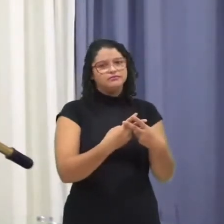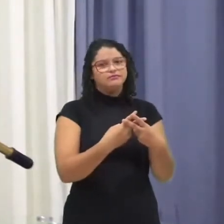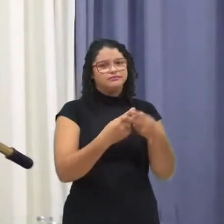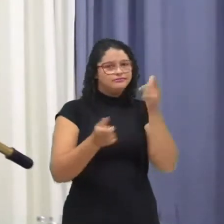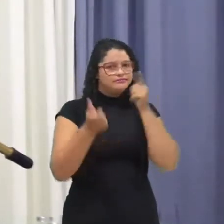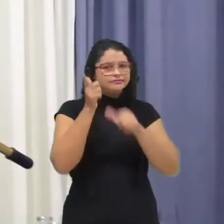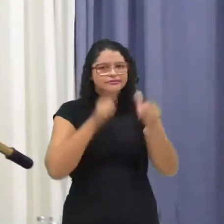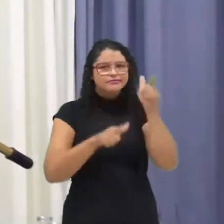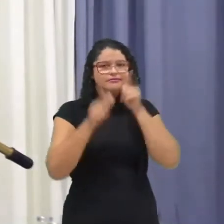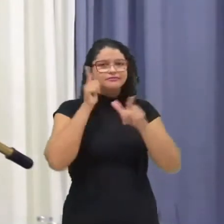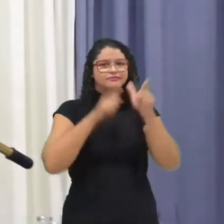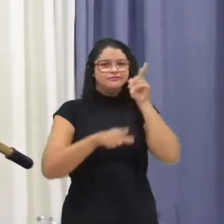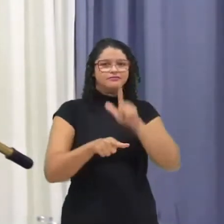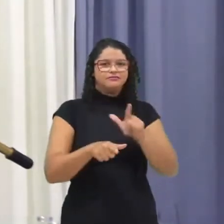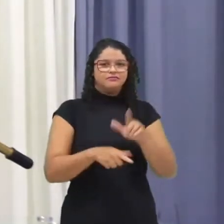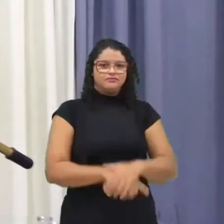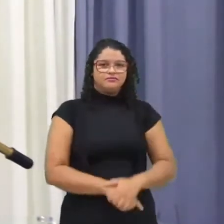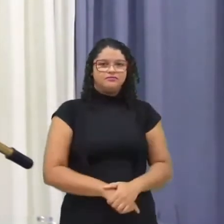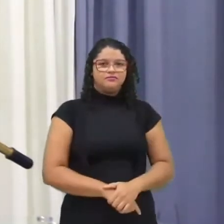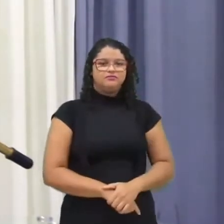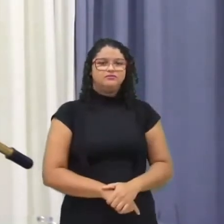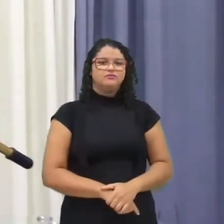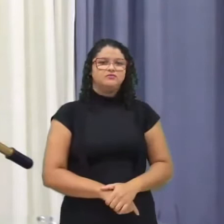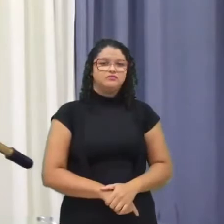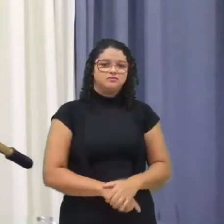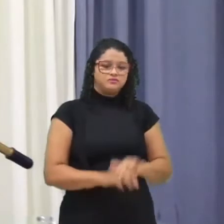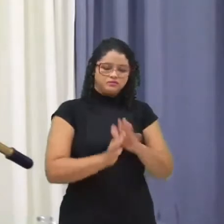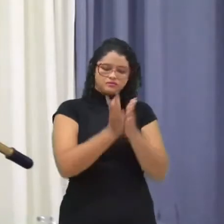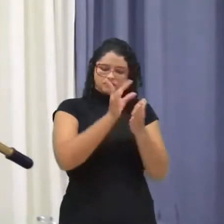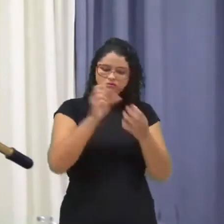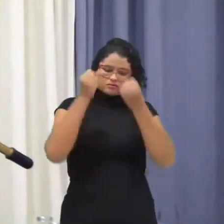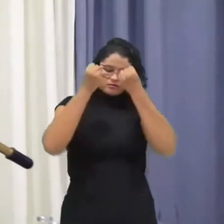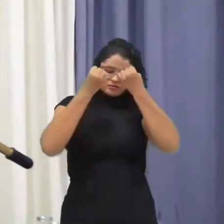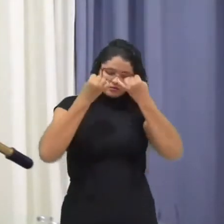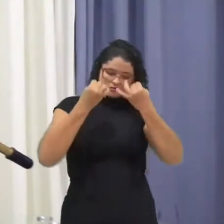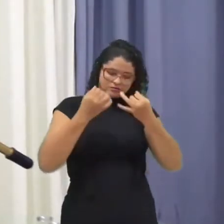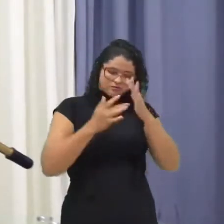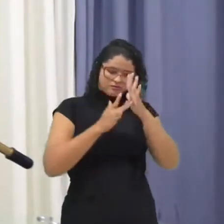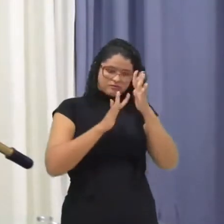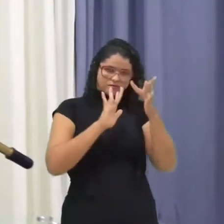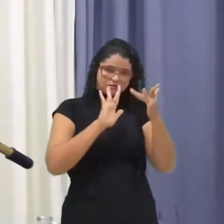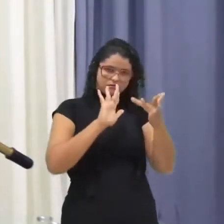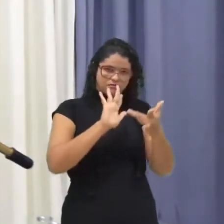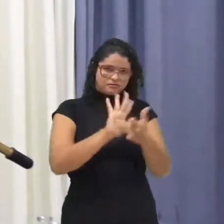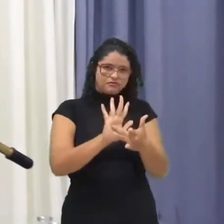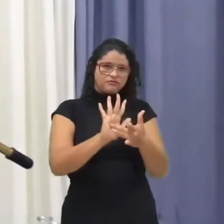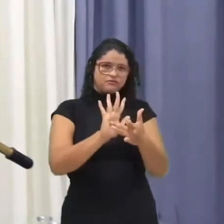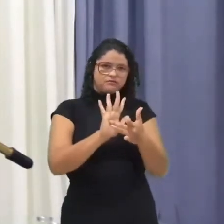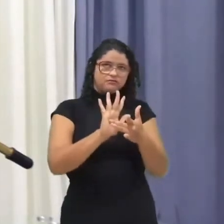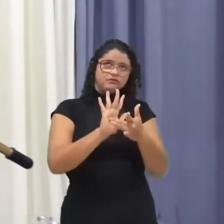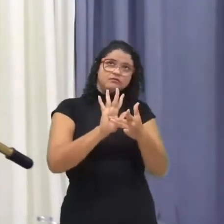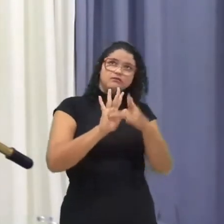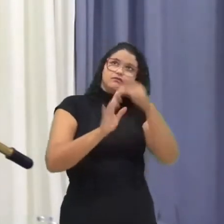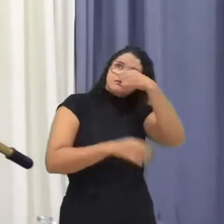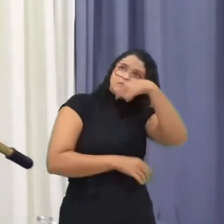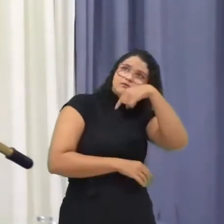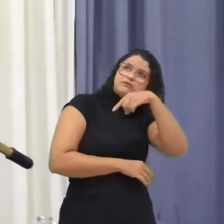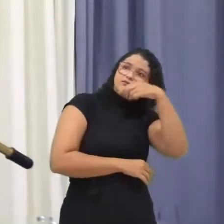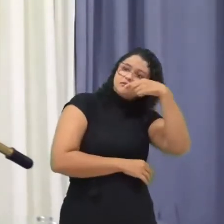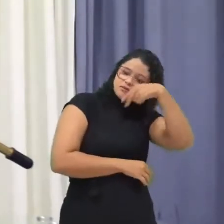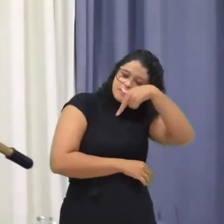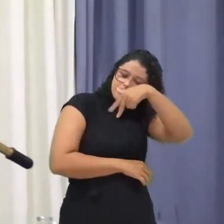conquistou. A palavra de Deus nos diz que quando Jesus subiu às alturas, ele